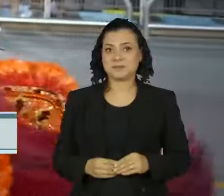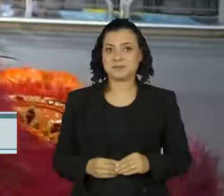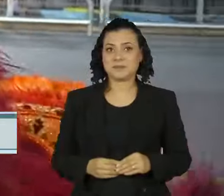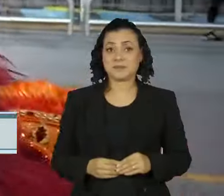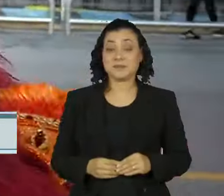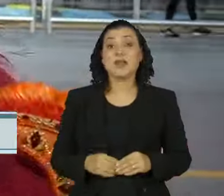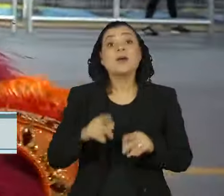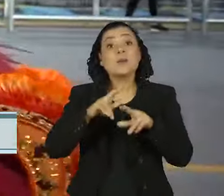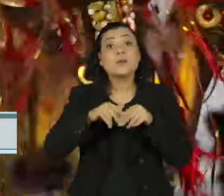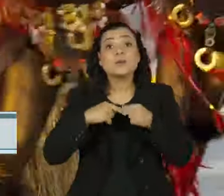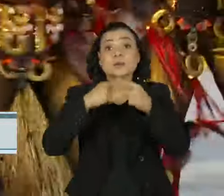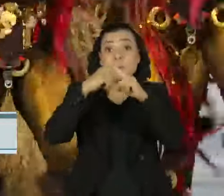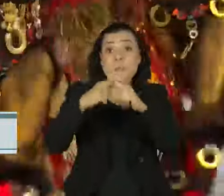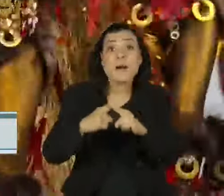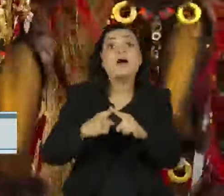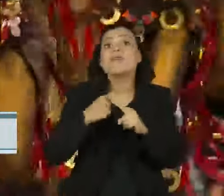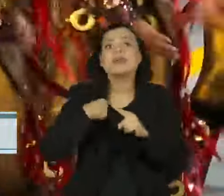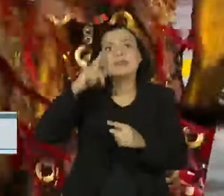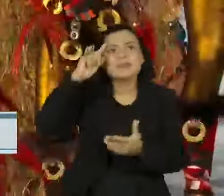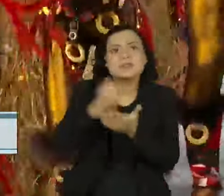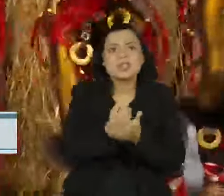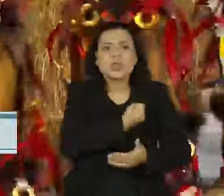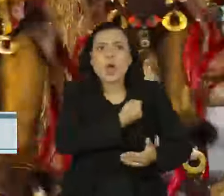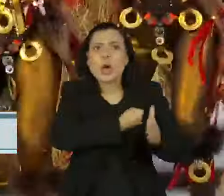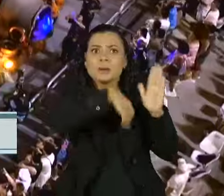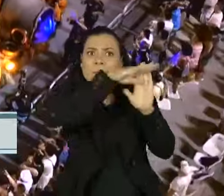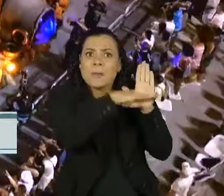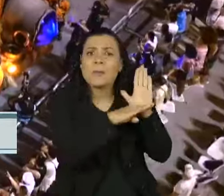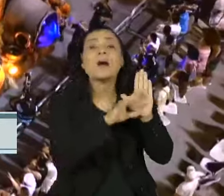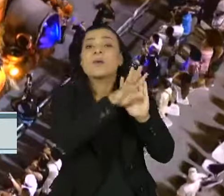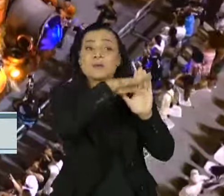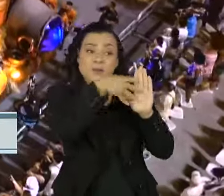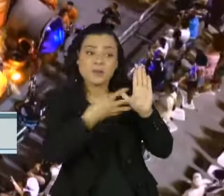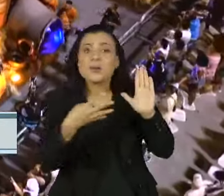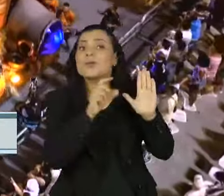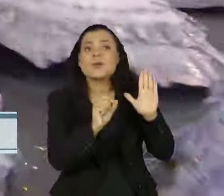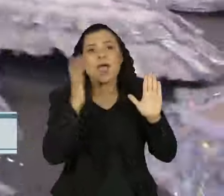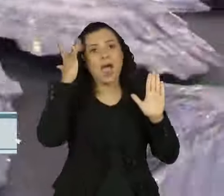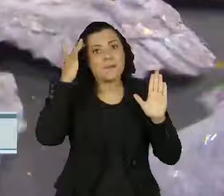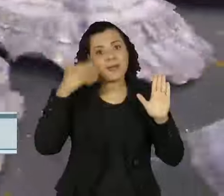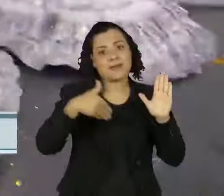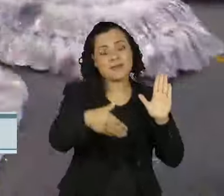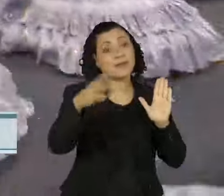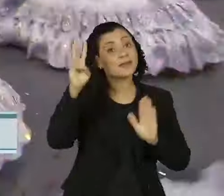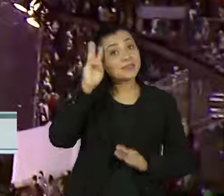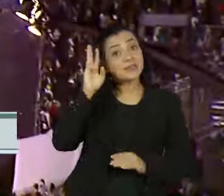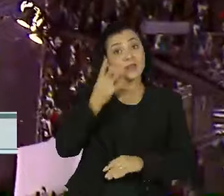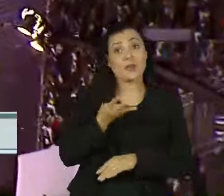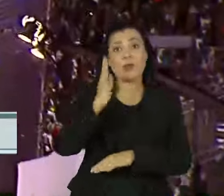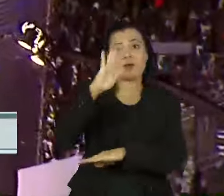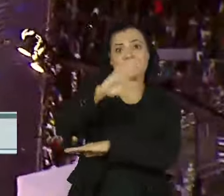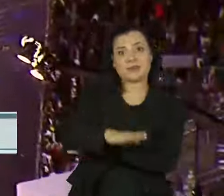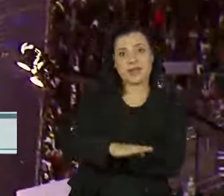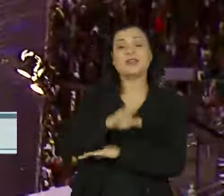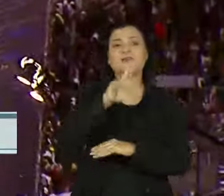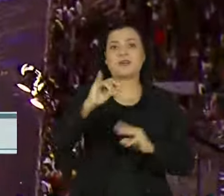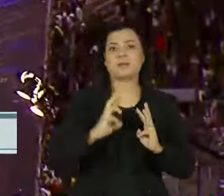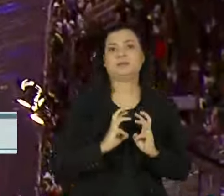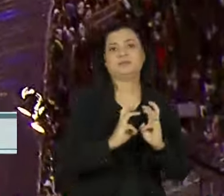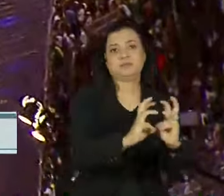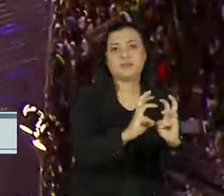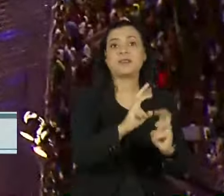A apuração que vai decidir a campeã do carnaval desse ano vai acontecer amanhã, terça-feira, às 4 da tarde, no Sambódromo do Anhembi.